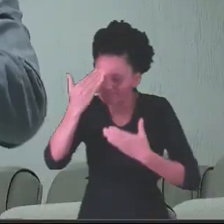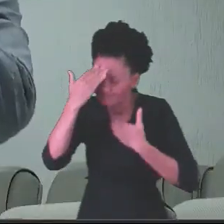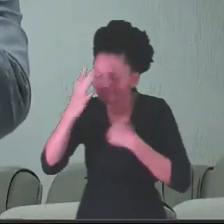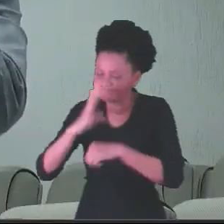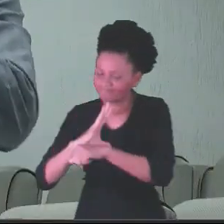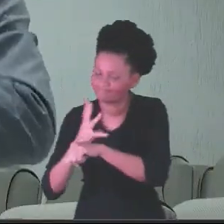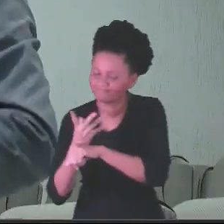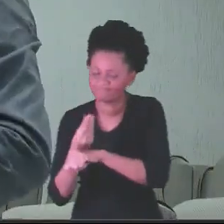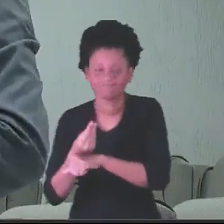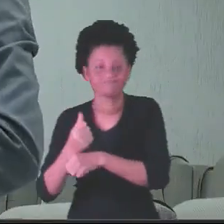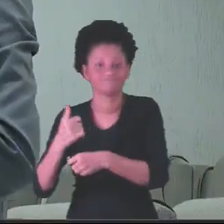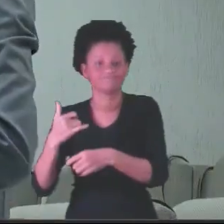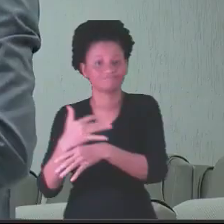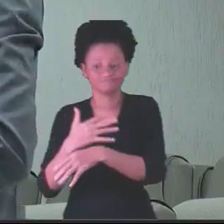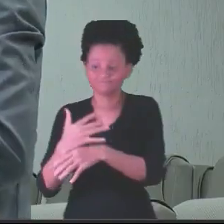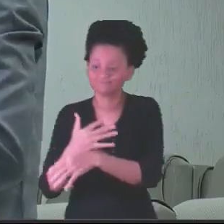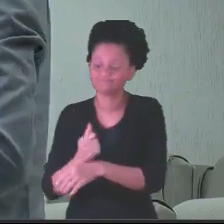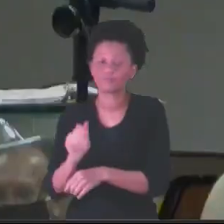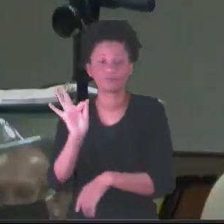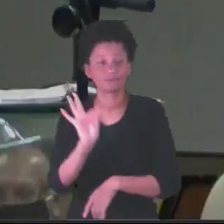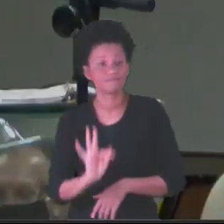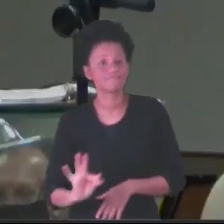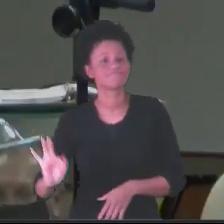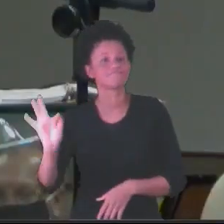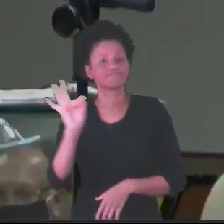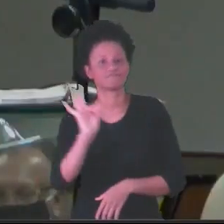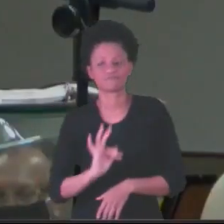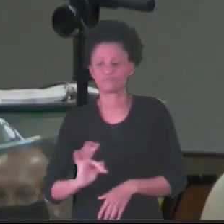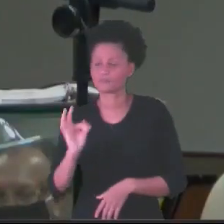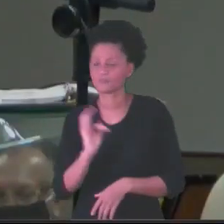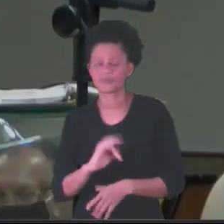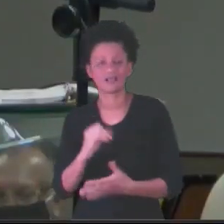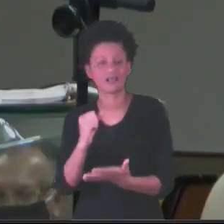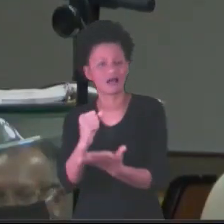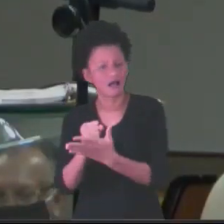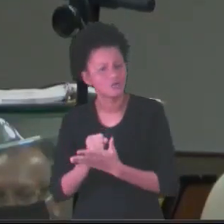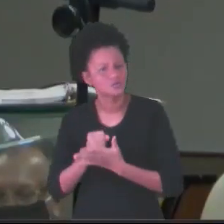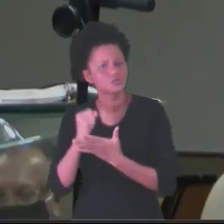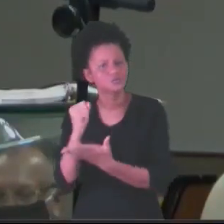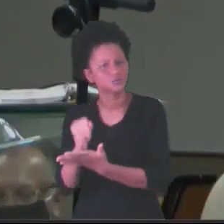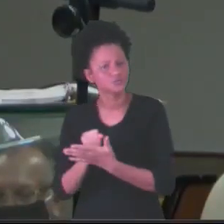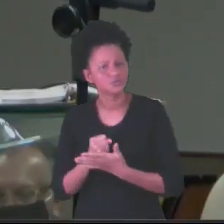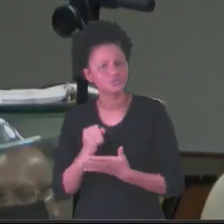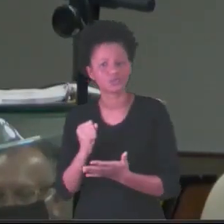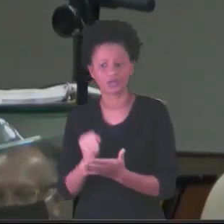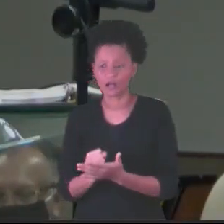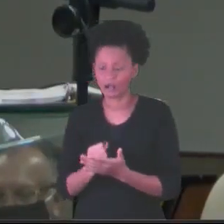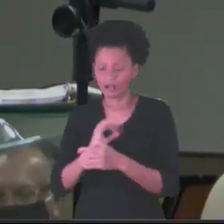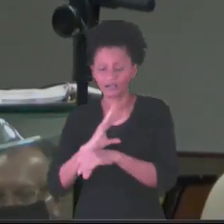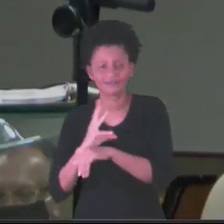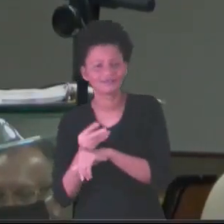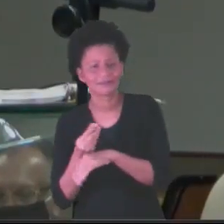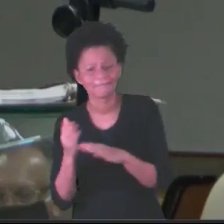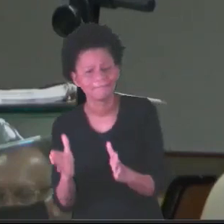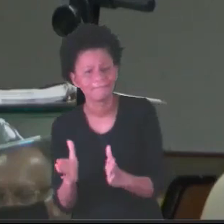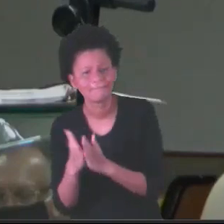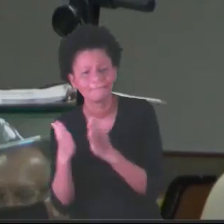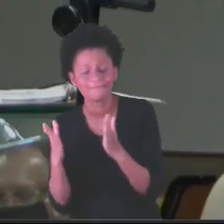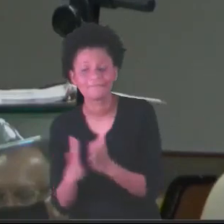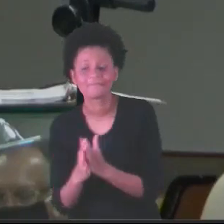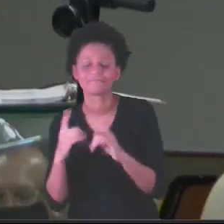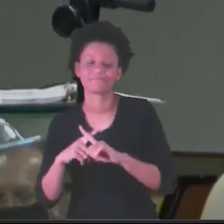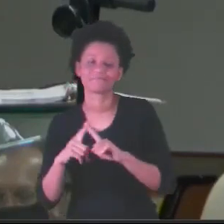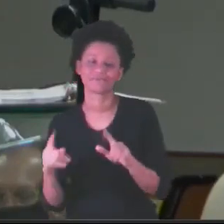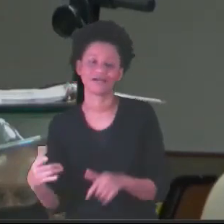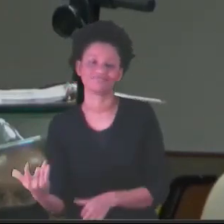ele é grata aos filipenses pelas benesses concedida do igreja pobre mas numa igreja que